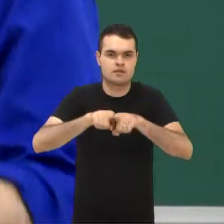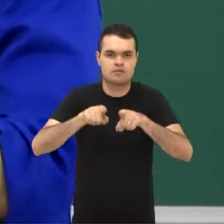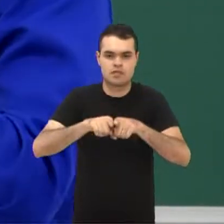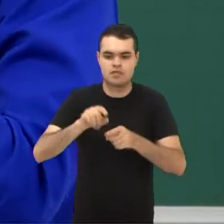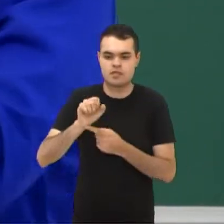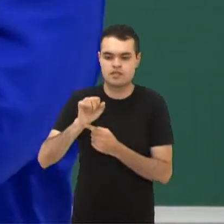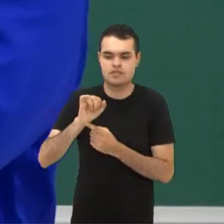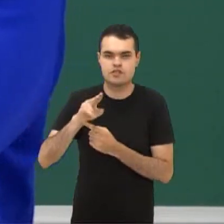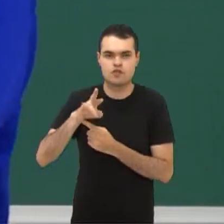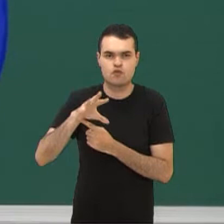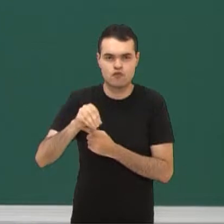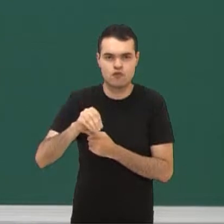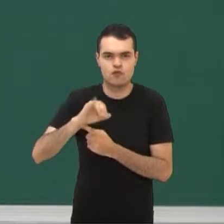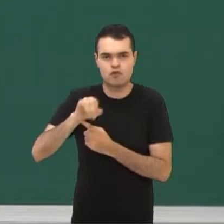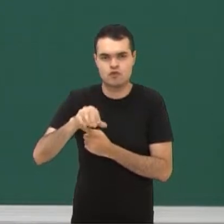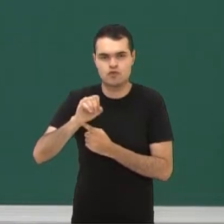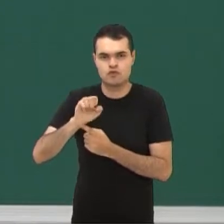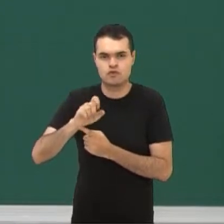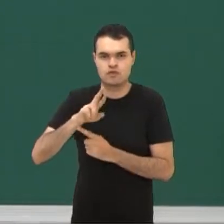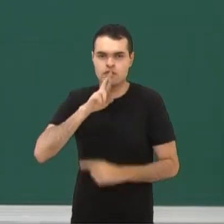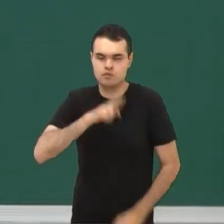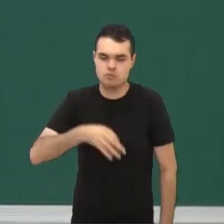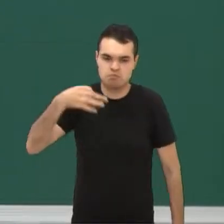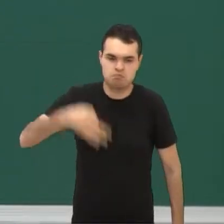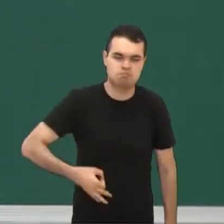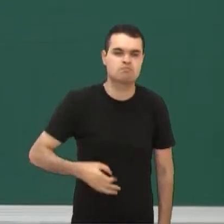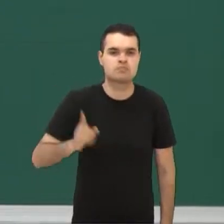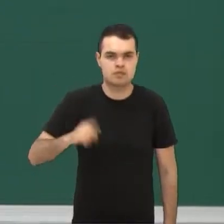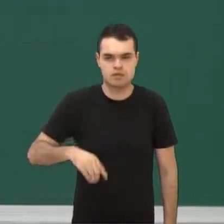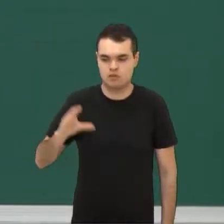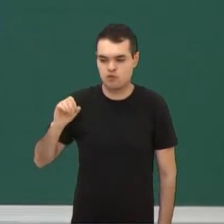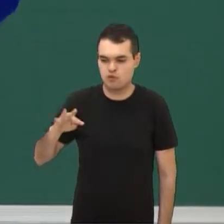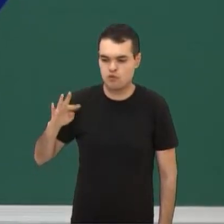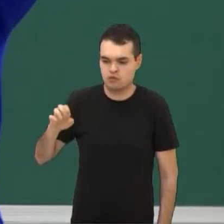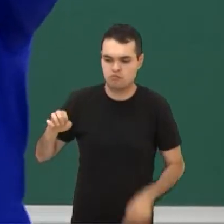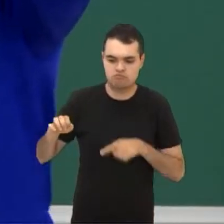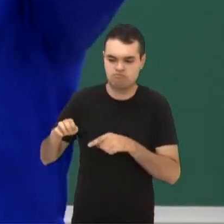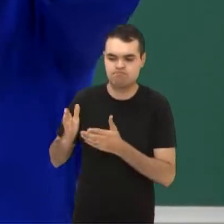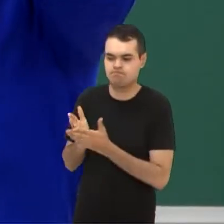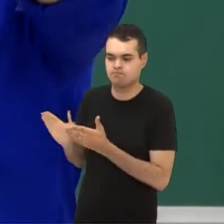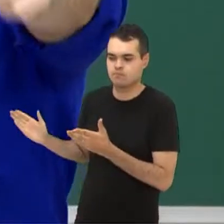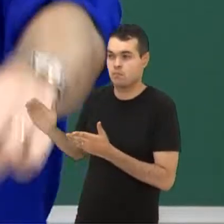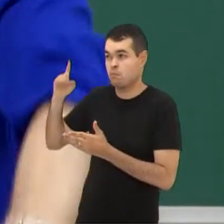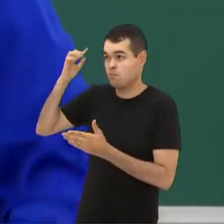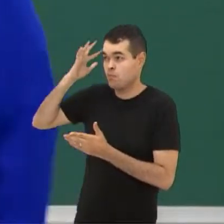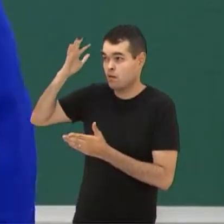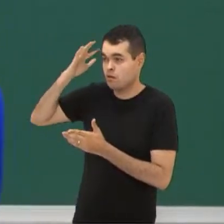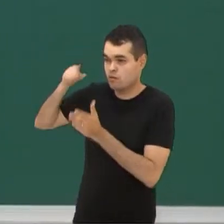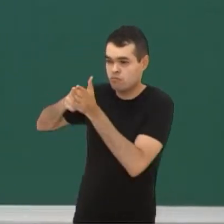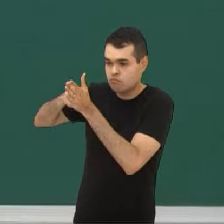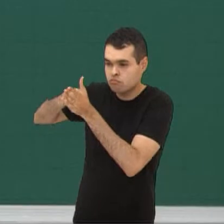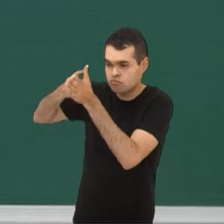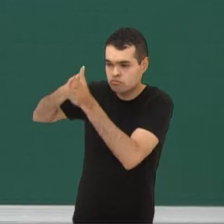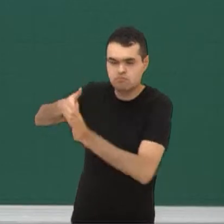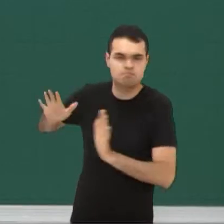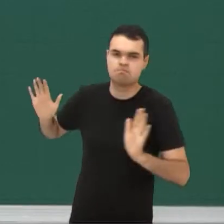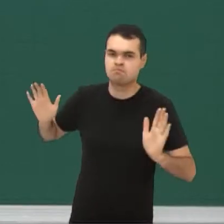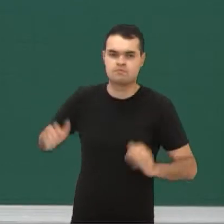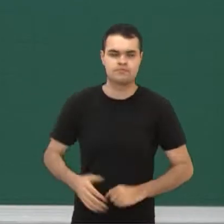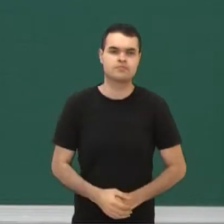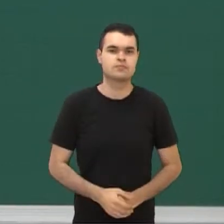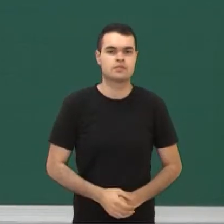José, ele respondeu corretamente, ó, ele colocou positivismo de Conte desvaloriza expressões metafísicas. Muito bem, tá? Pergunta,